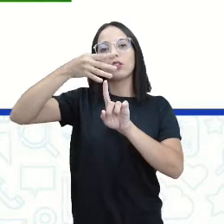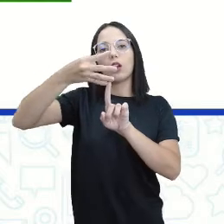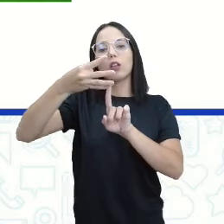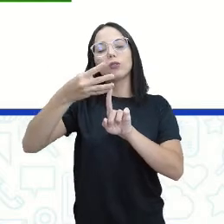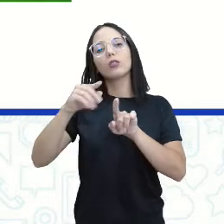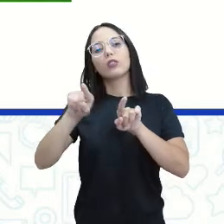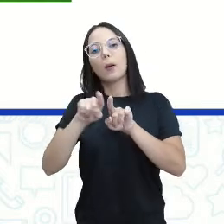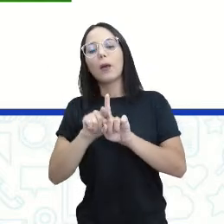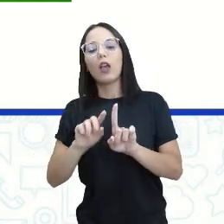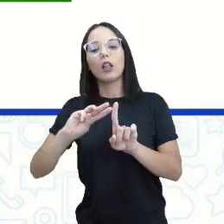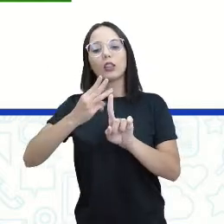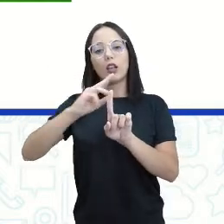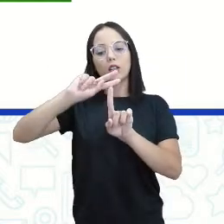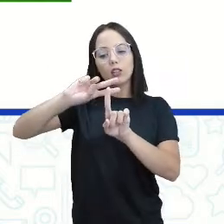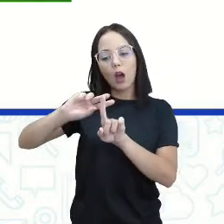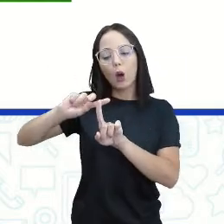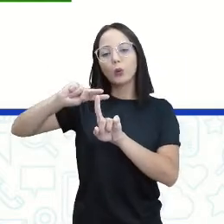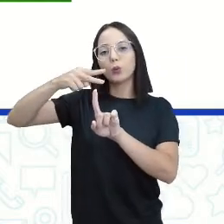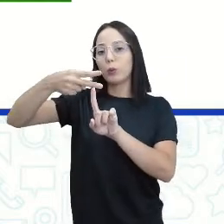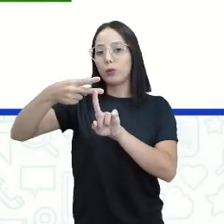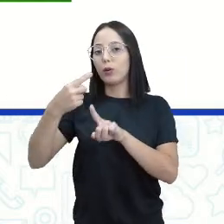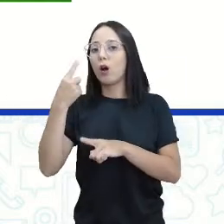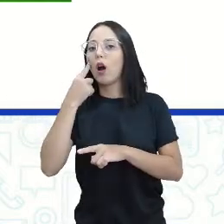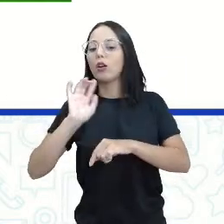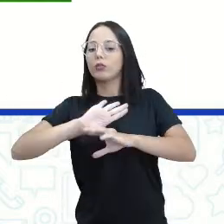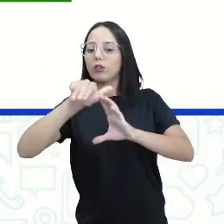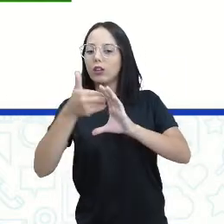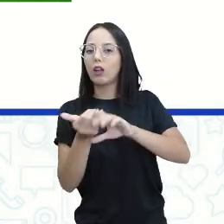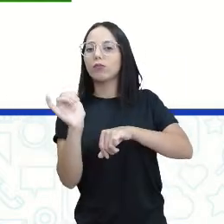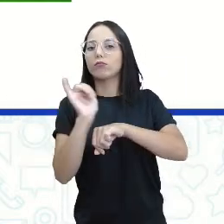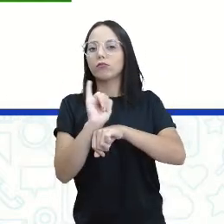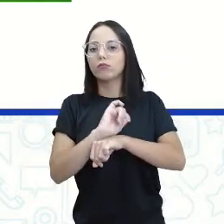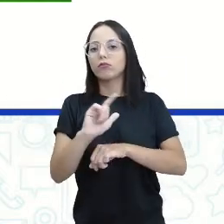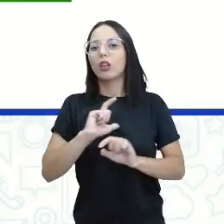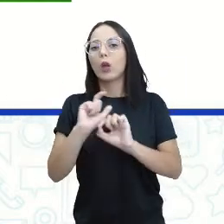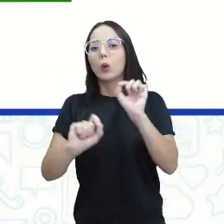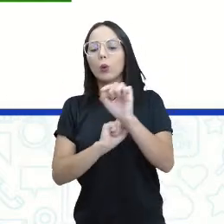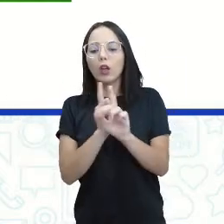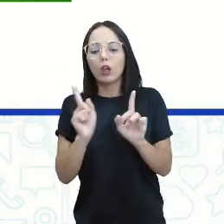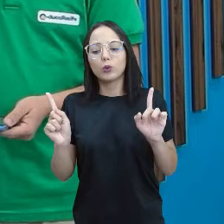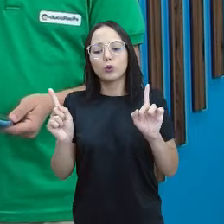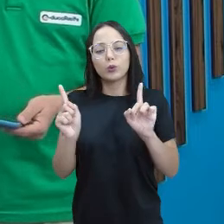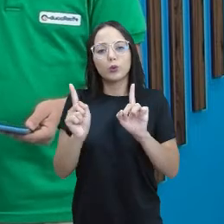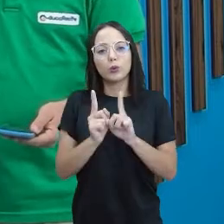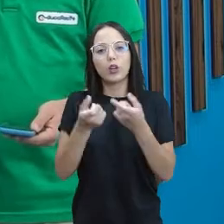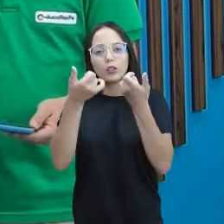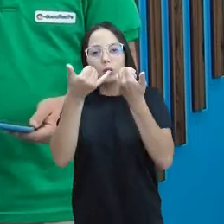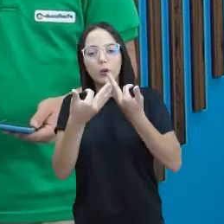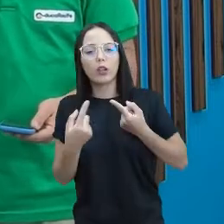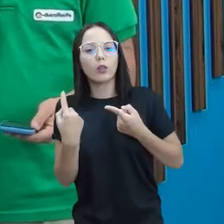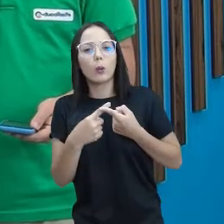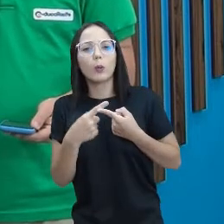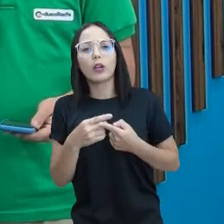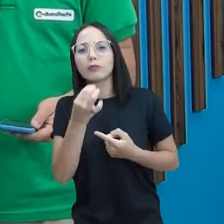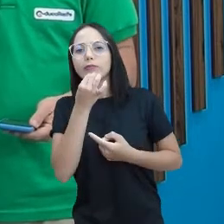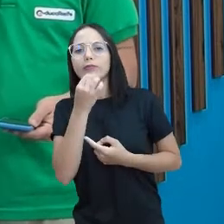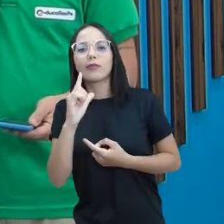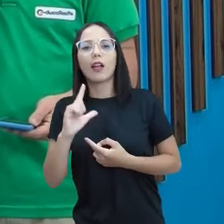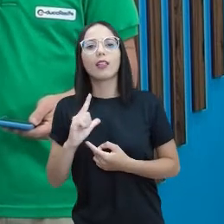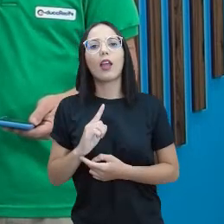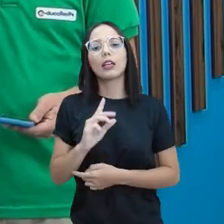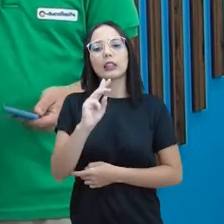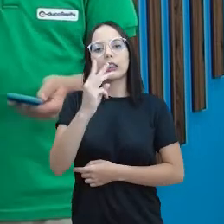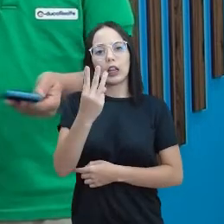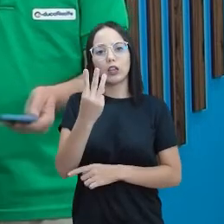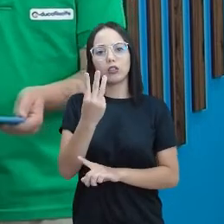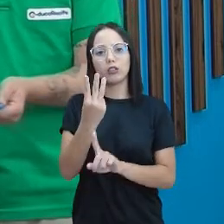3 ao cubo. Lá no nosso canal no YouTube tem exclusivamente um trecho da aula explicando por que a gente, quando tem um 3 com um